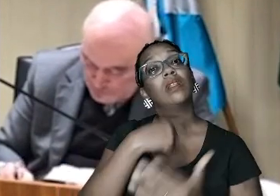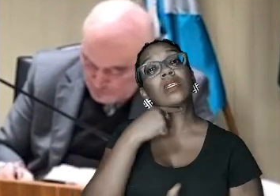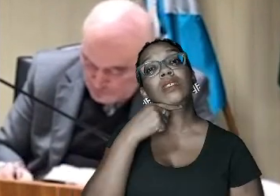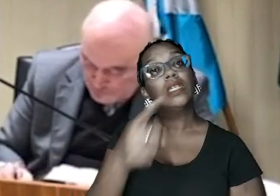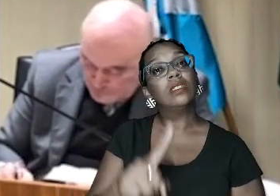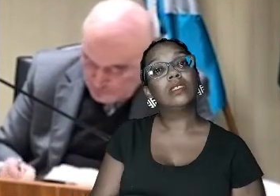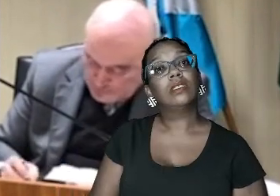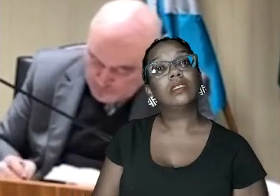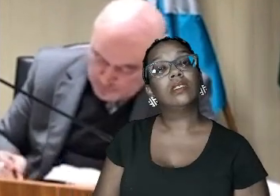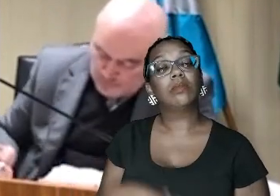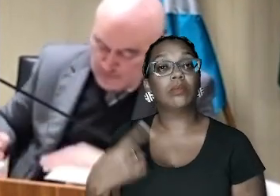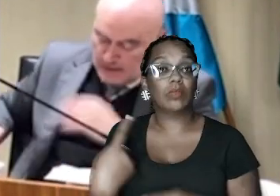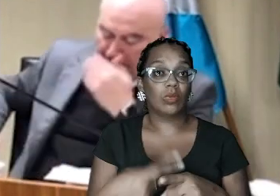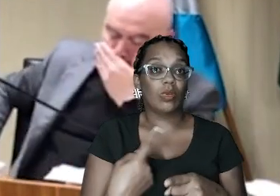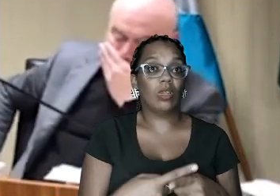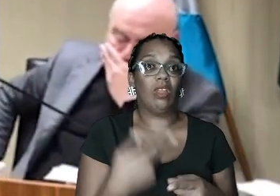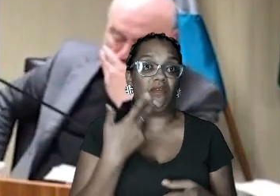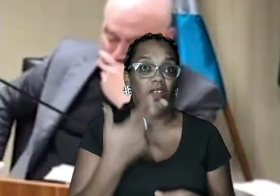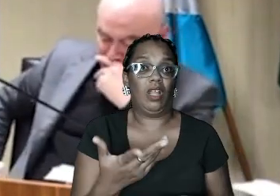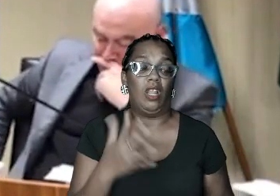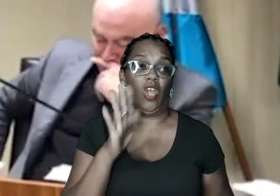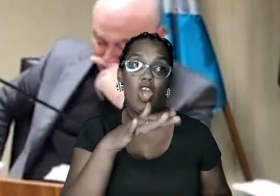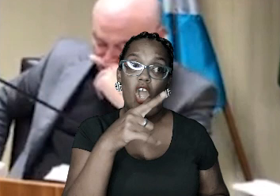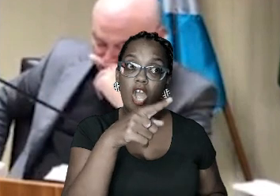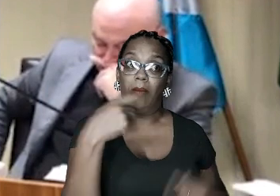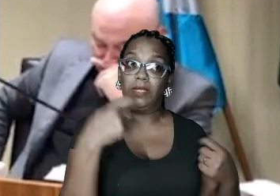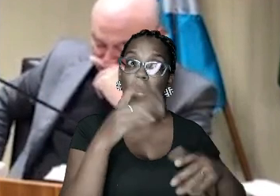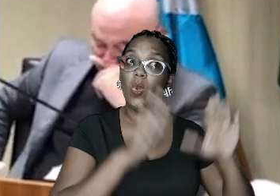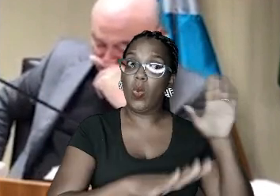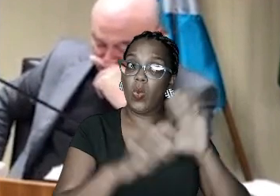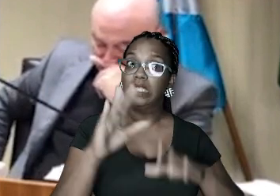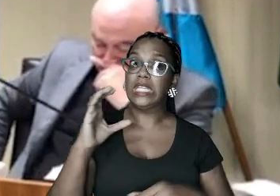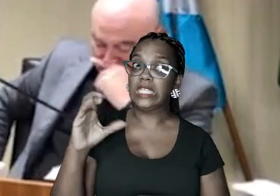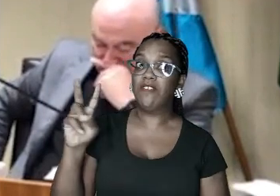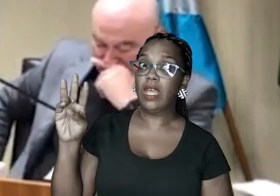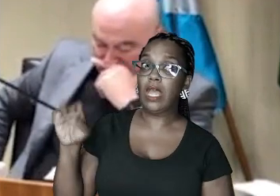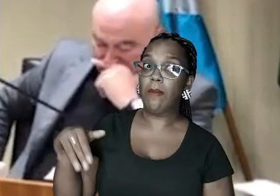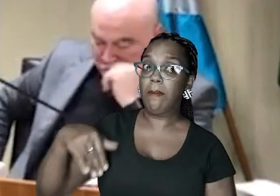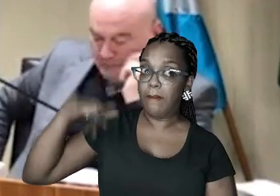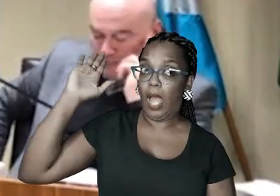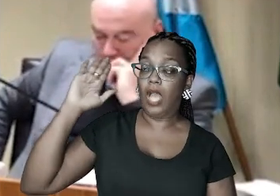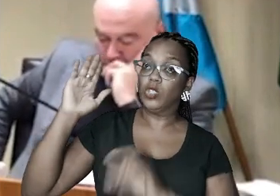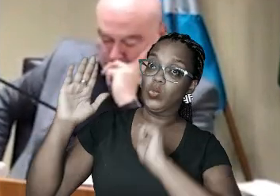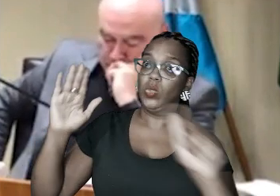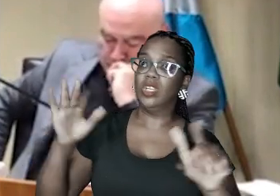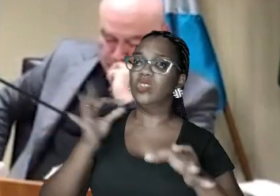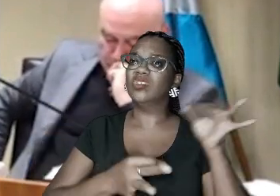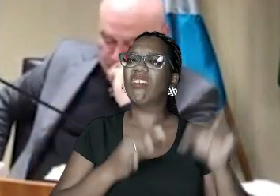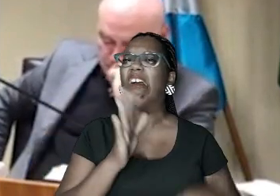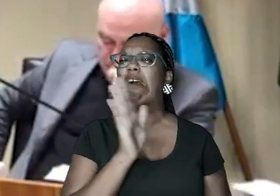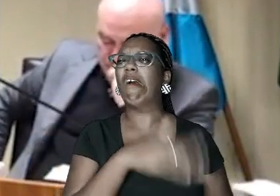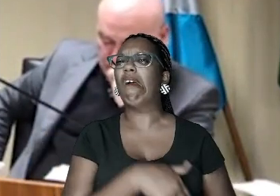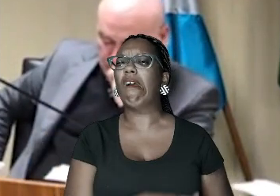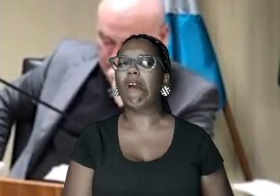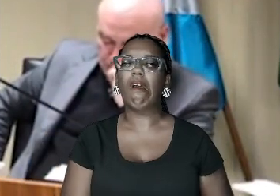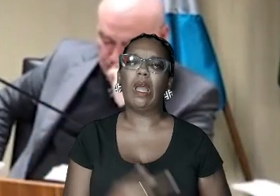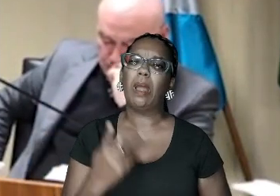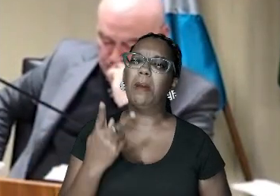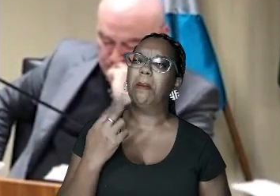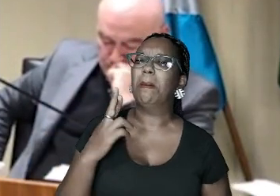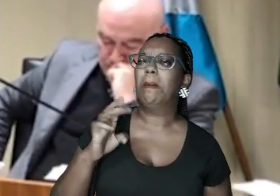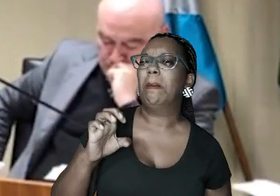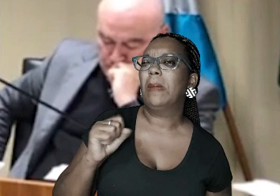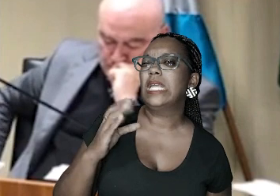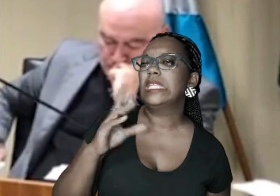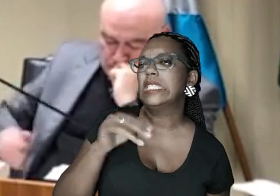ele fala assim olha você tem que tomar mais cuidado com a cvm do que que a gente sabe que né a gente